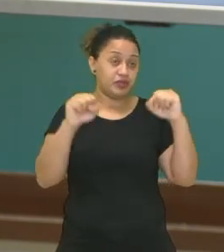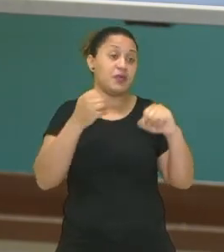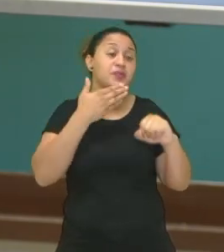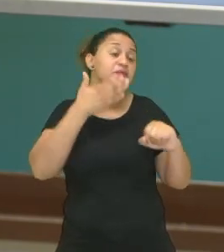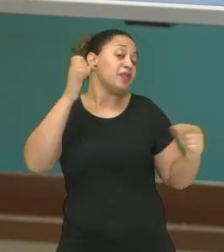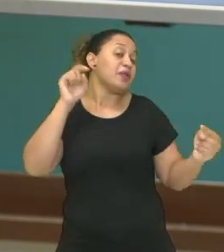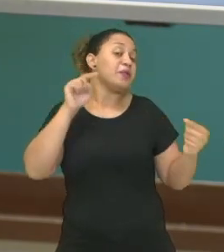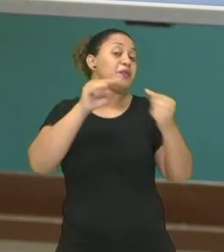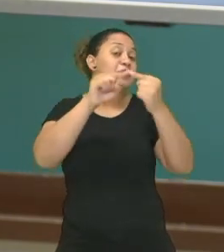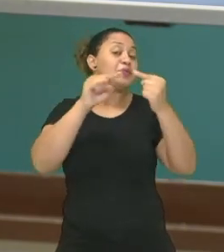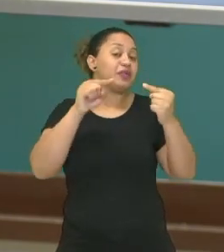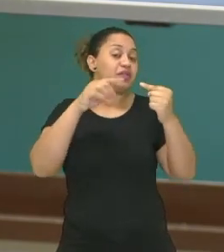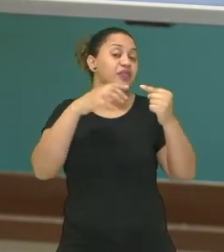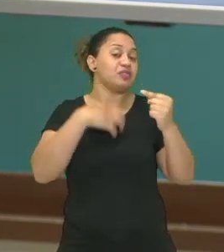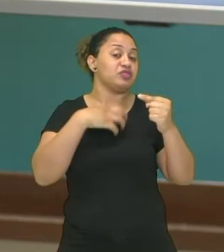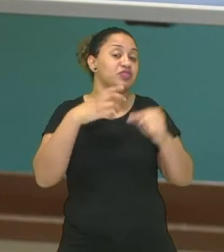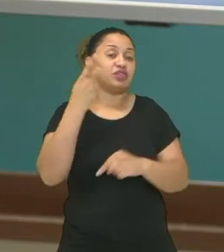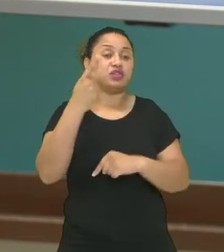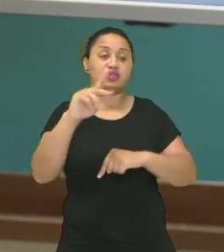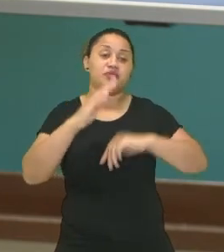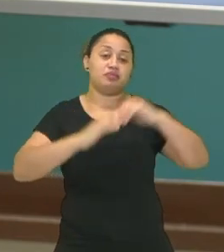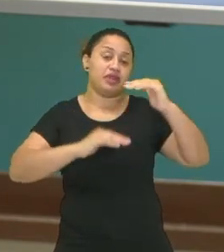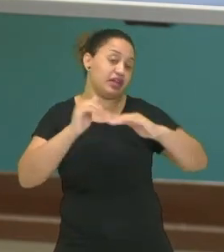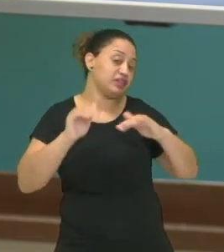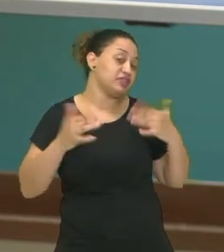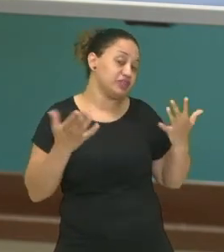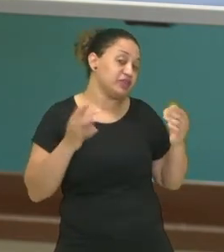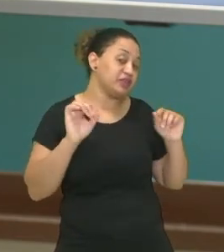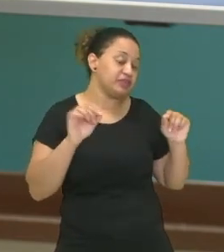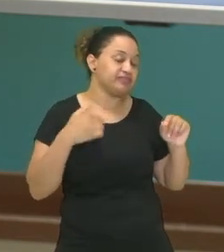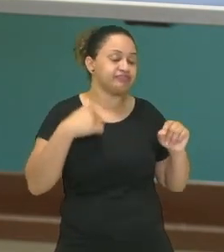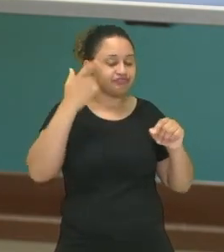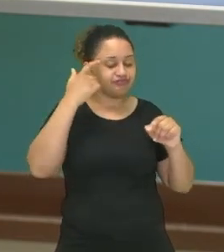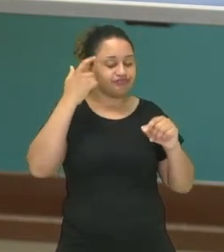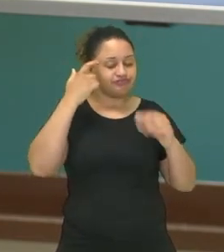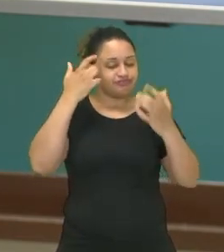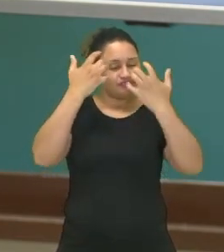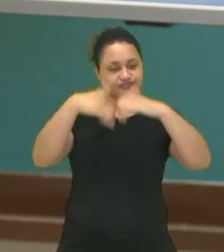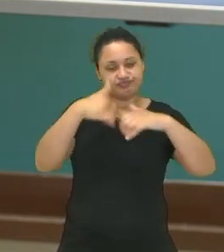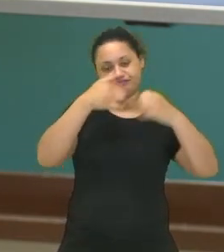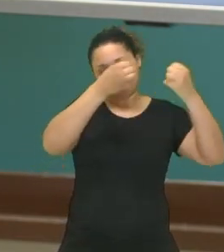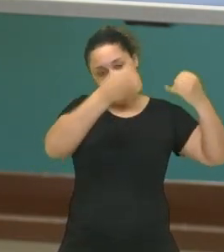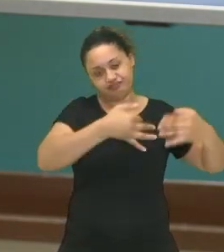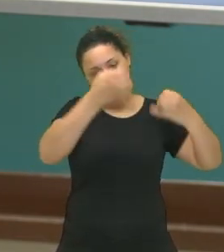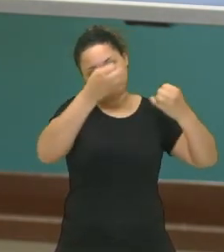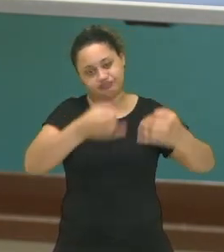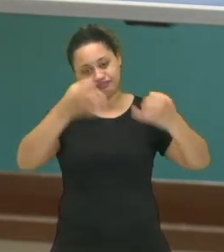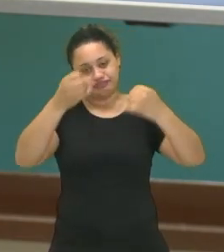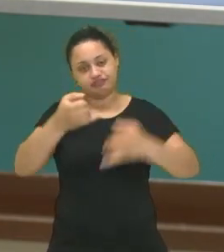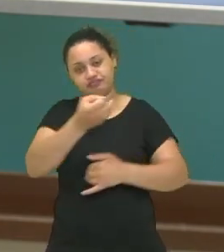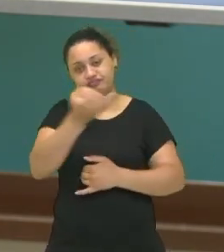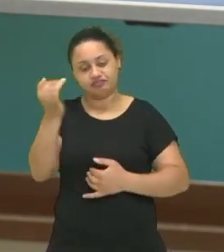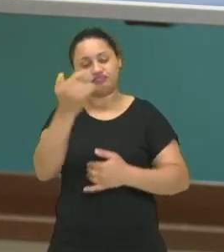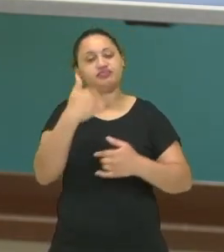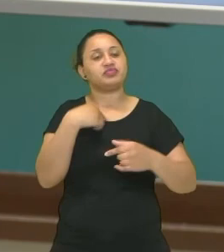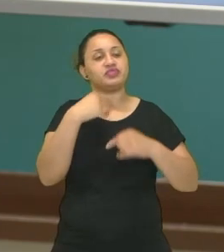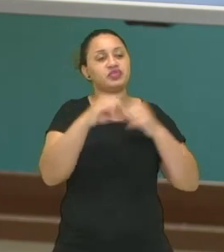se encaixa em sua prática? Pense desses que nós falamos, né? O